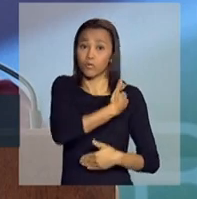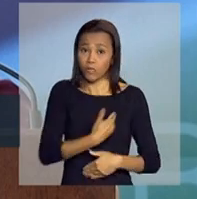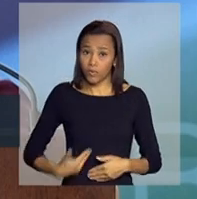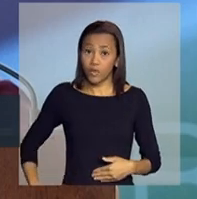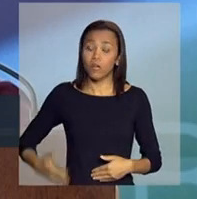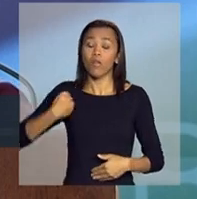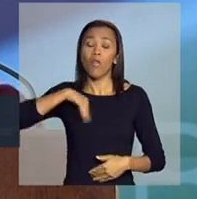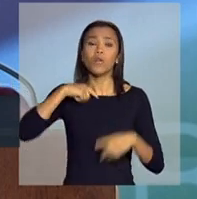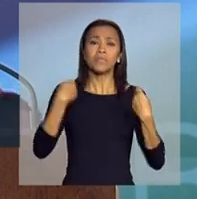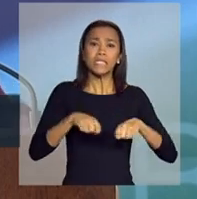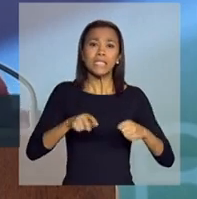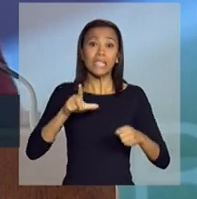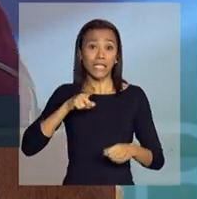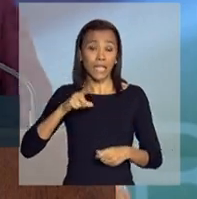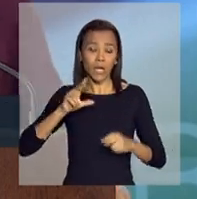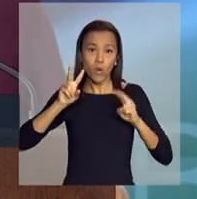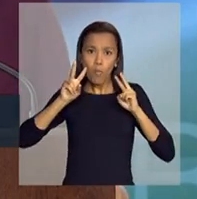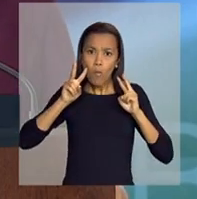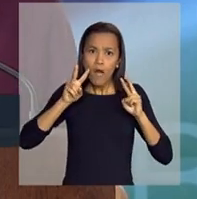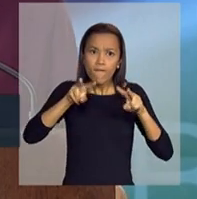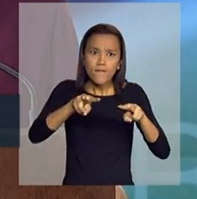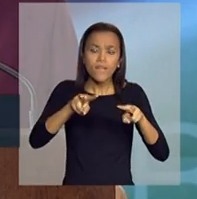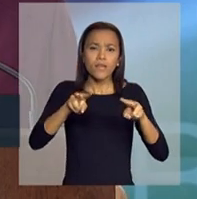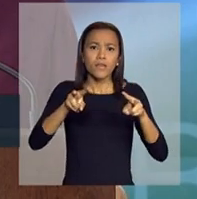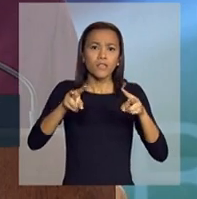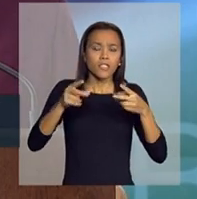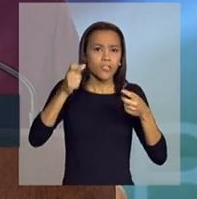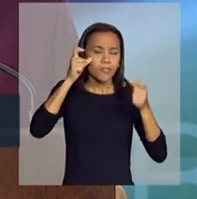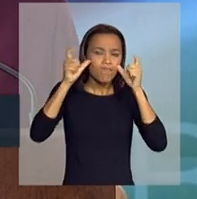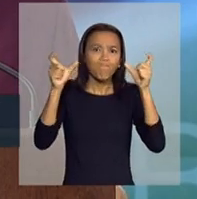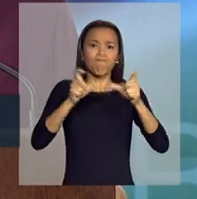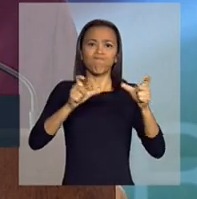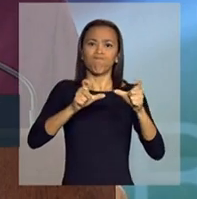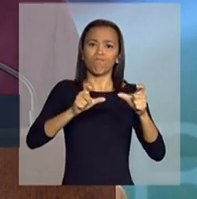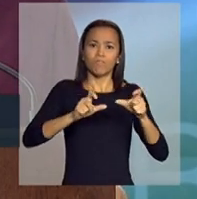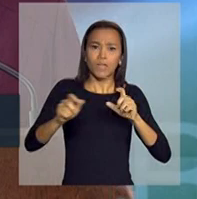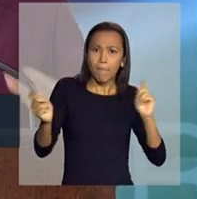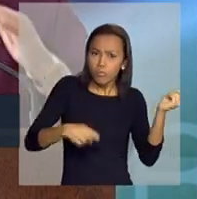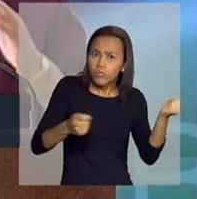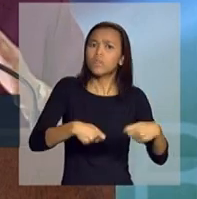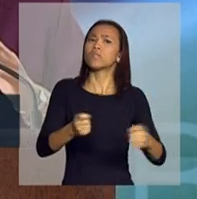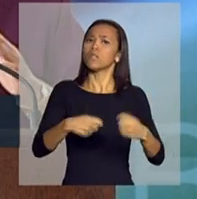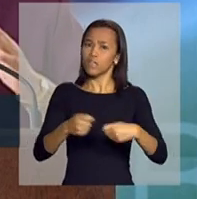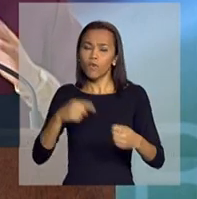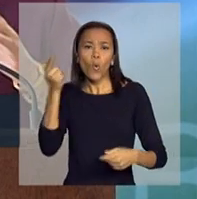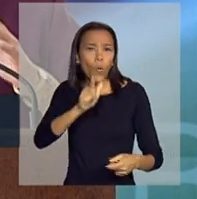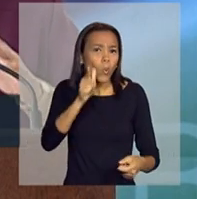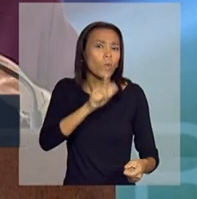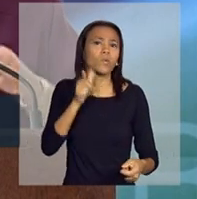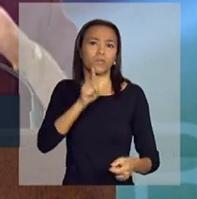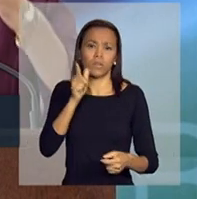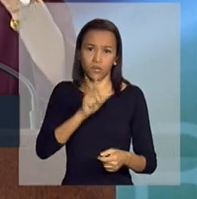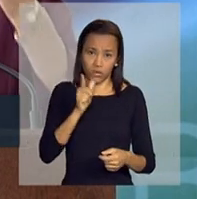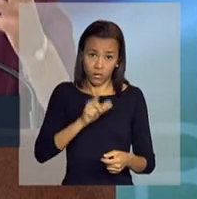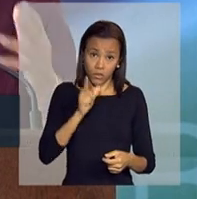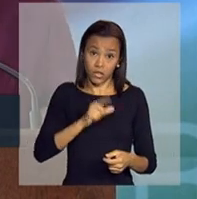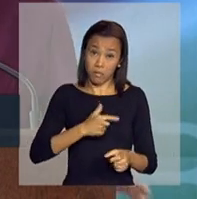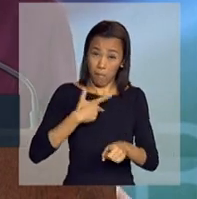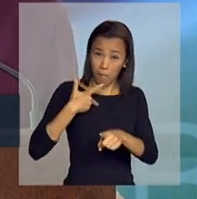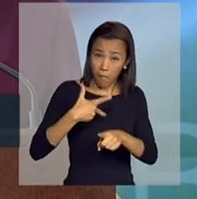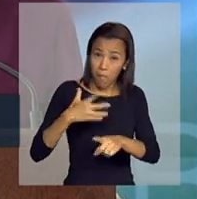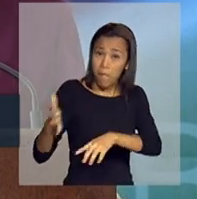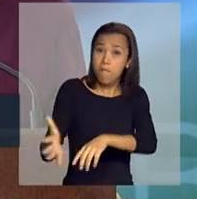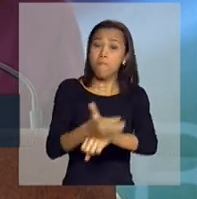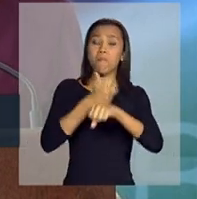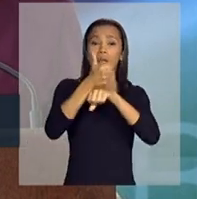ter uma visão dinâmica. Sempre é possível atingir uma situação